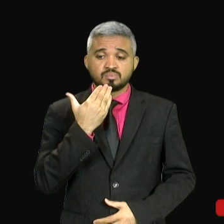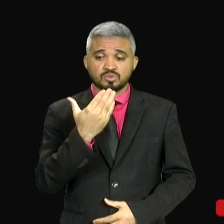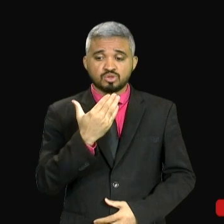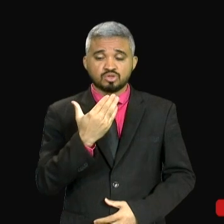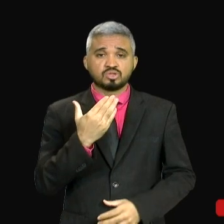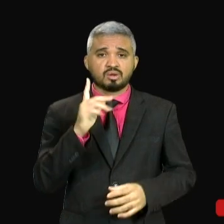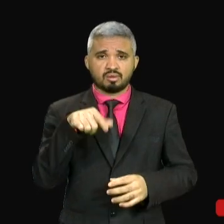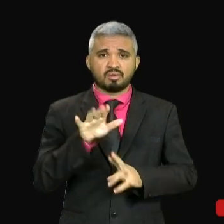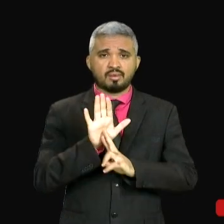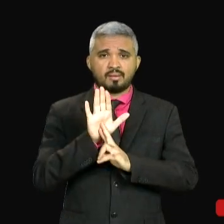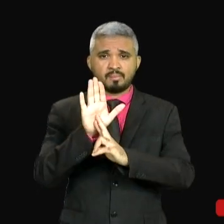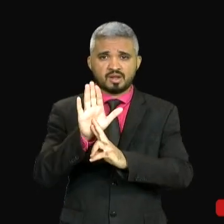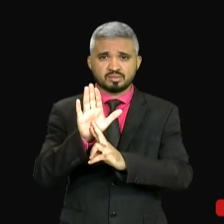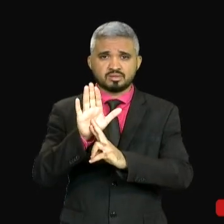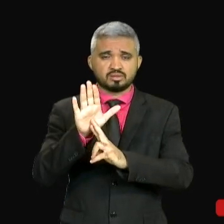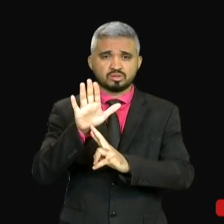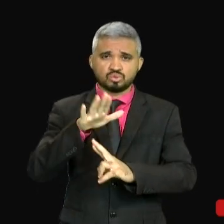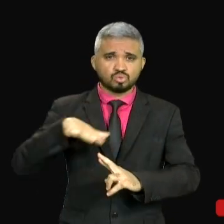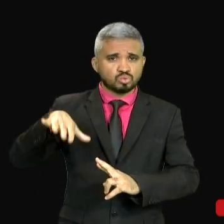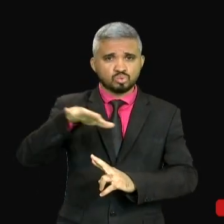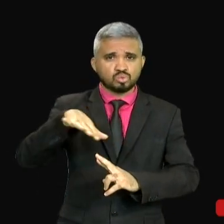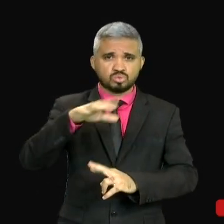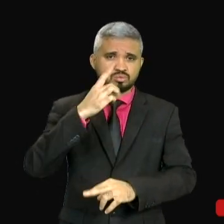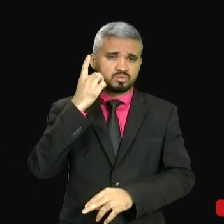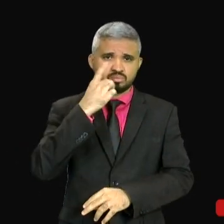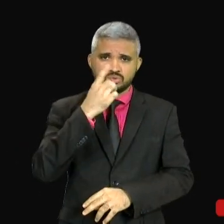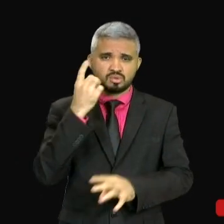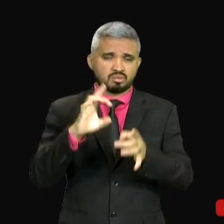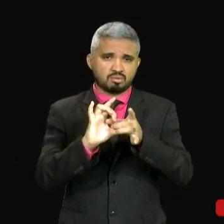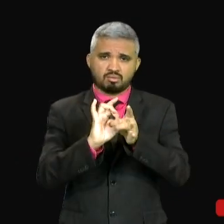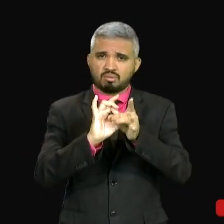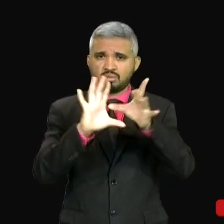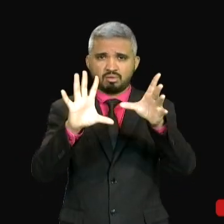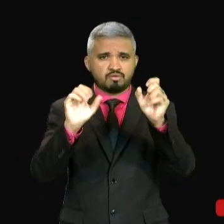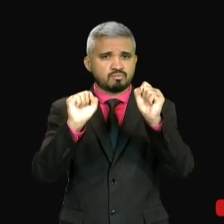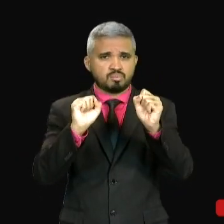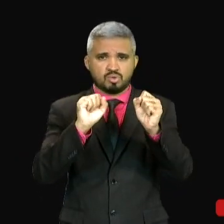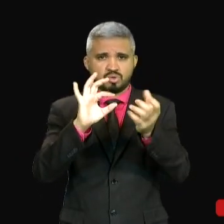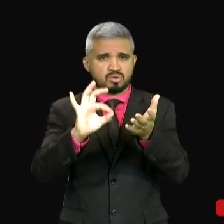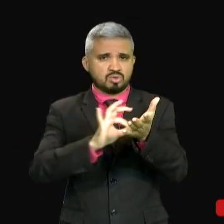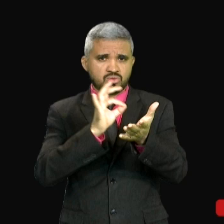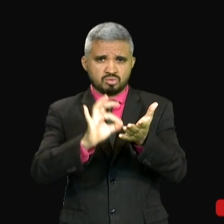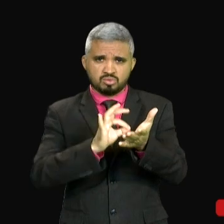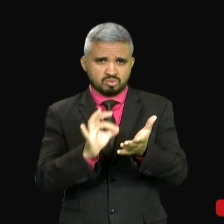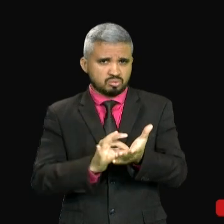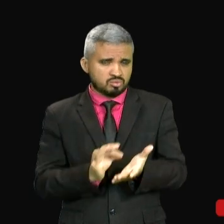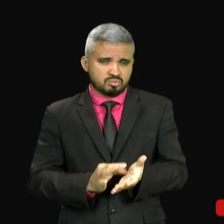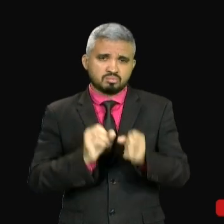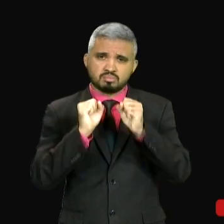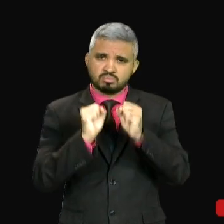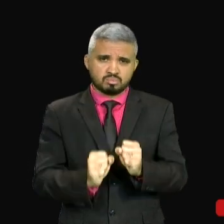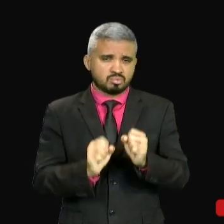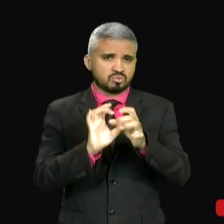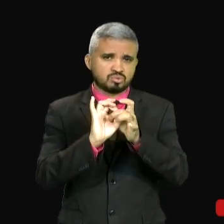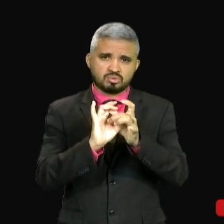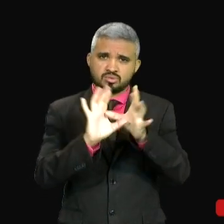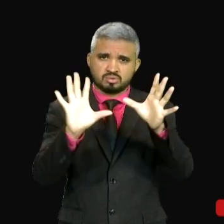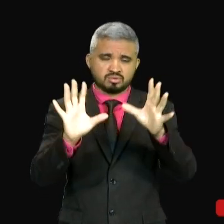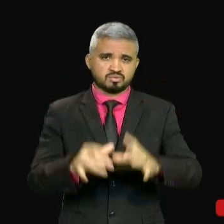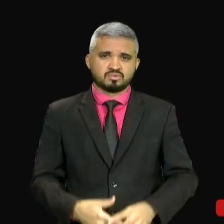de todos nós, deputados, e está aberto para qualquer um colega que quiser se solidarizar. O nosso requerimento está